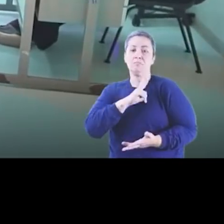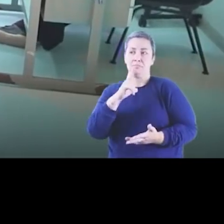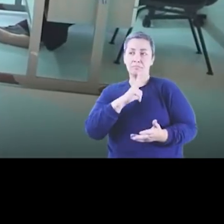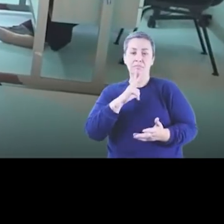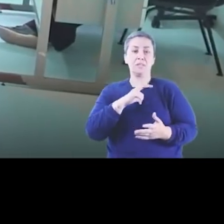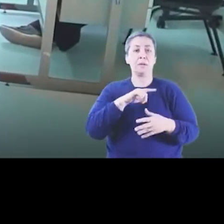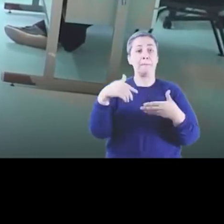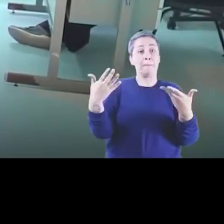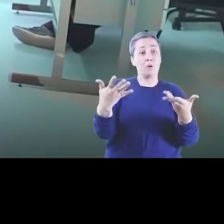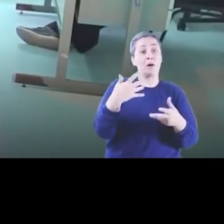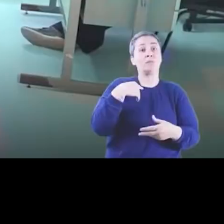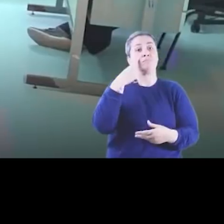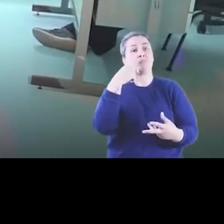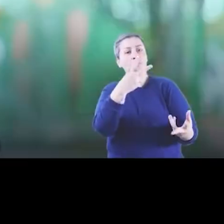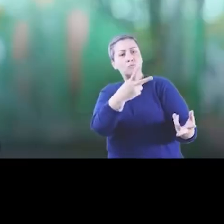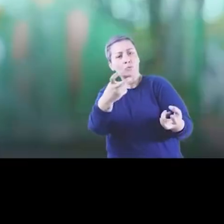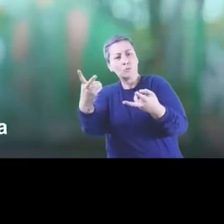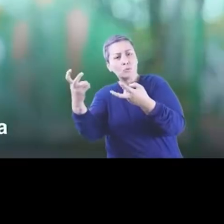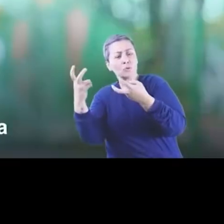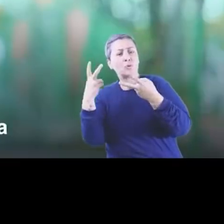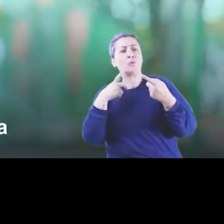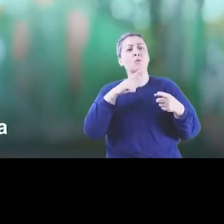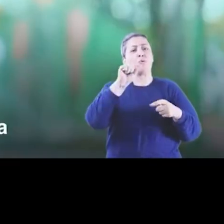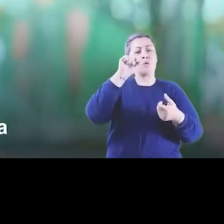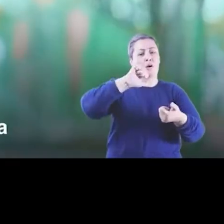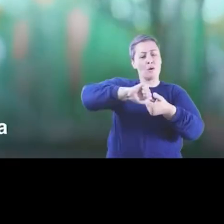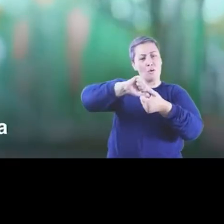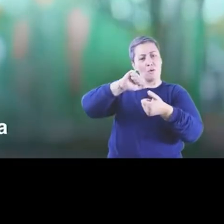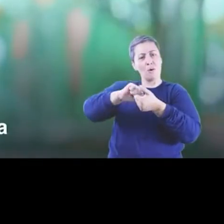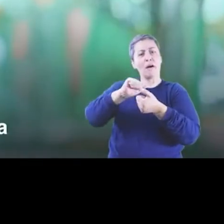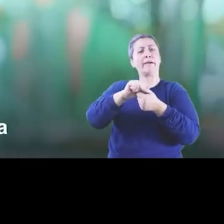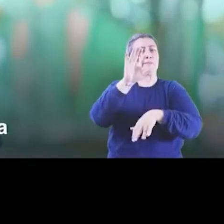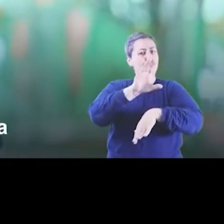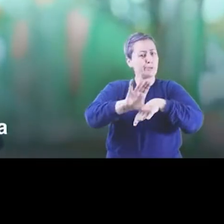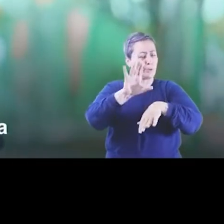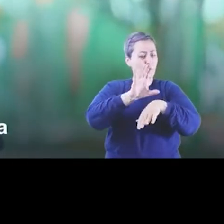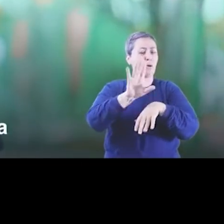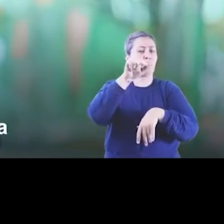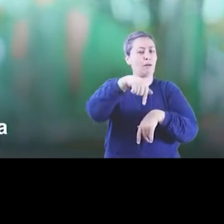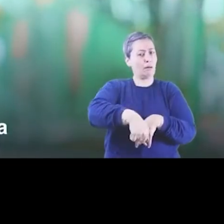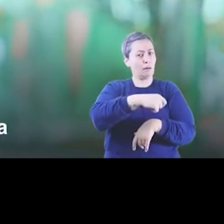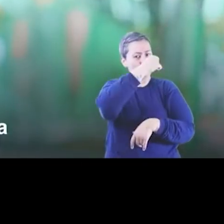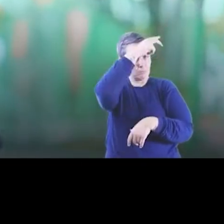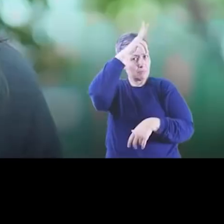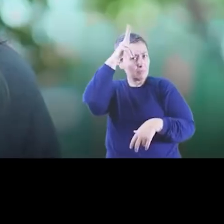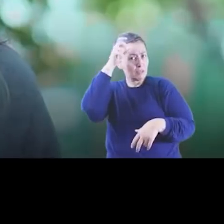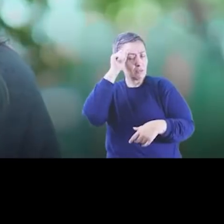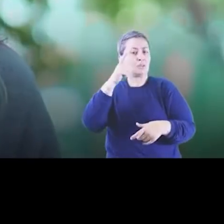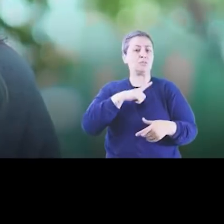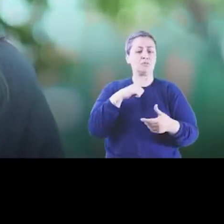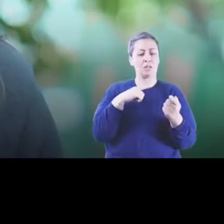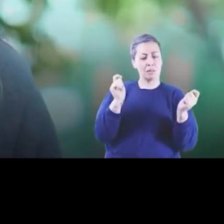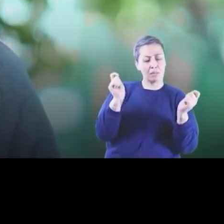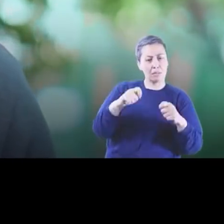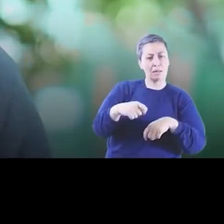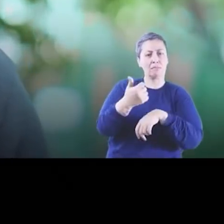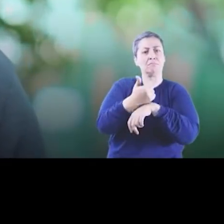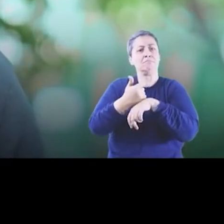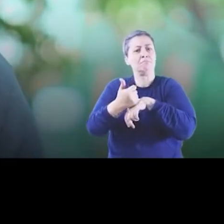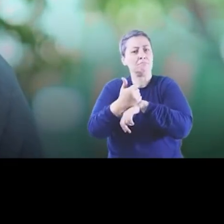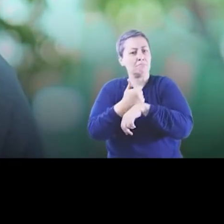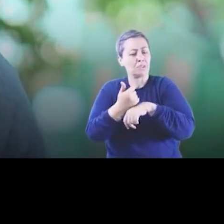particulares e pude ver o quão de qualidade é o curso oferecido pela Prefeitura, em termos de capacitação